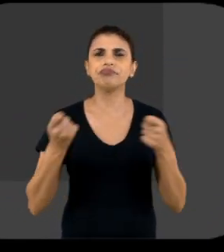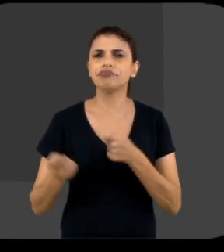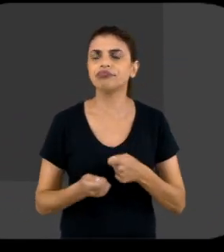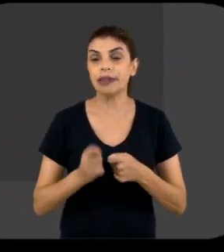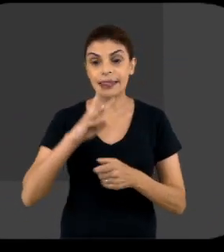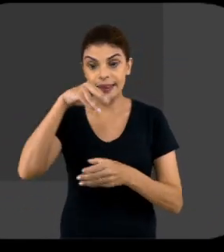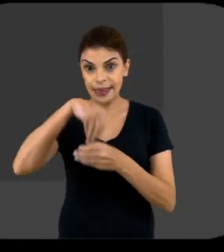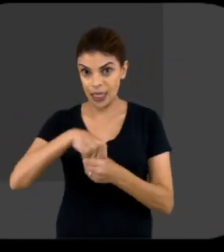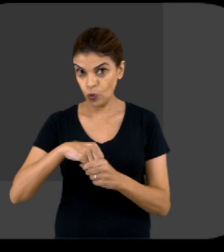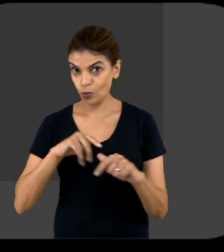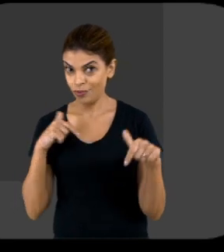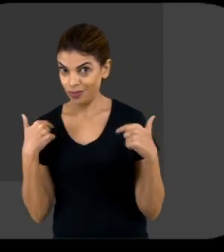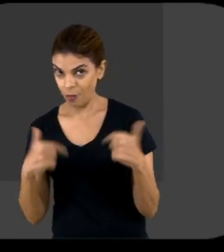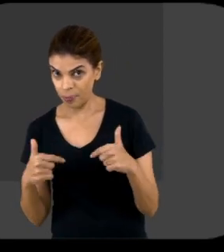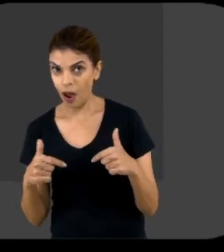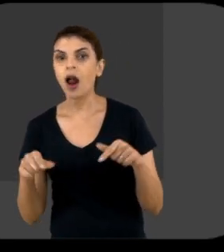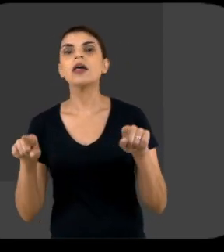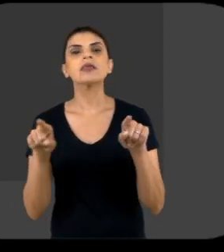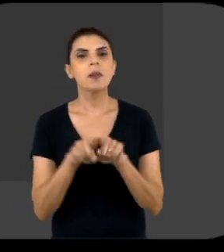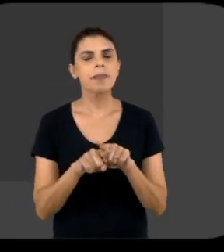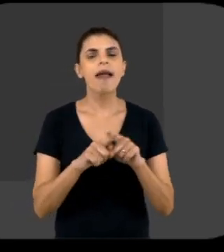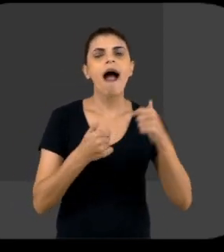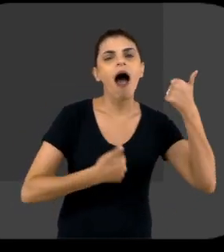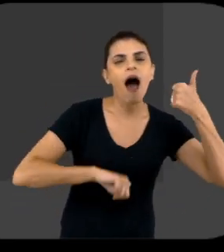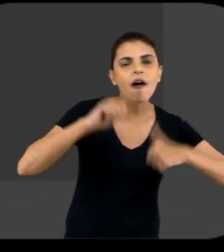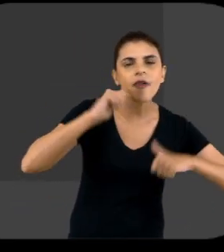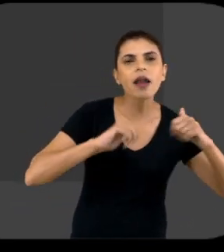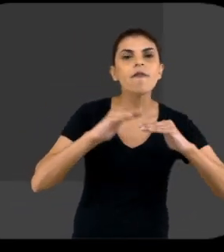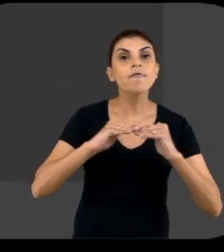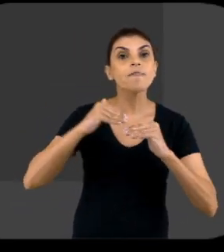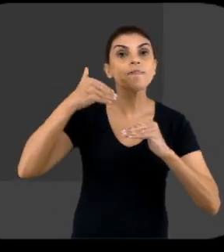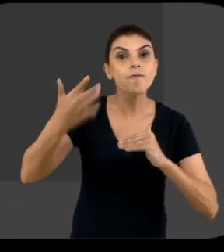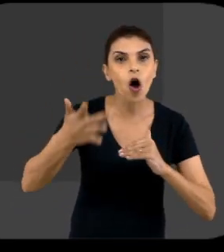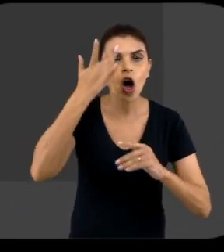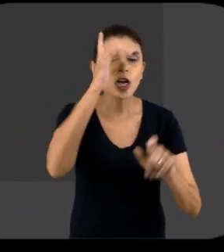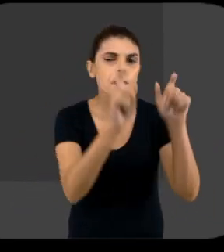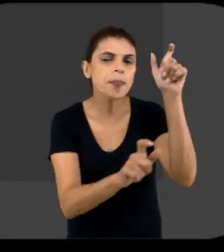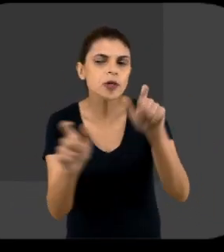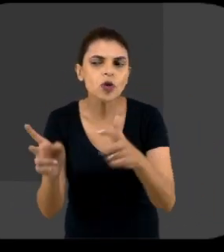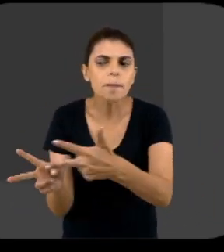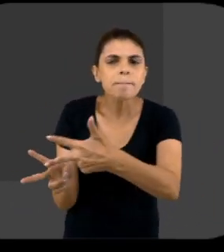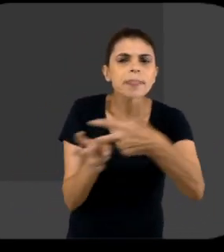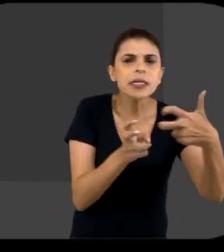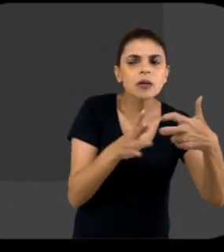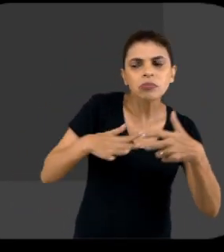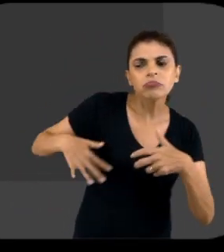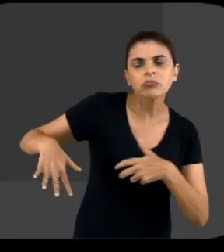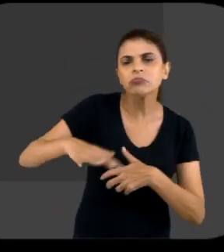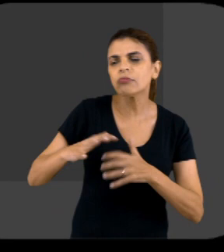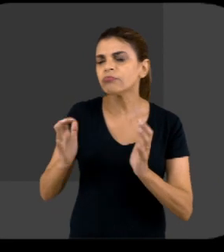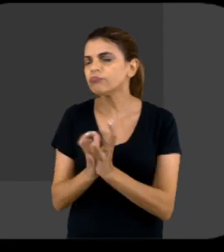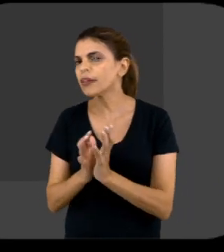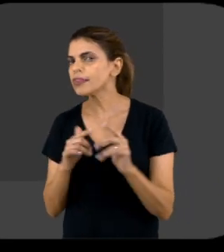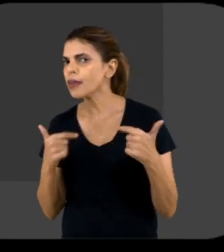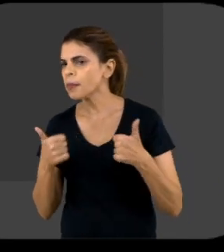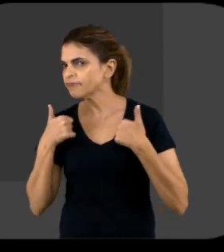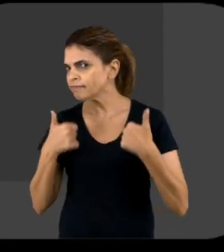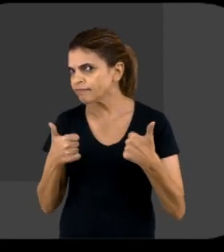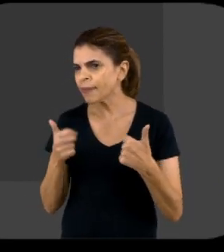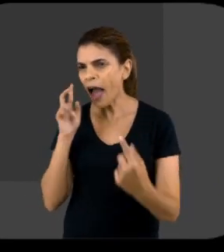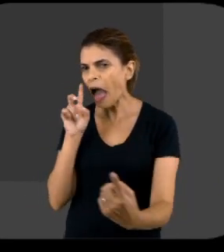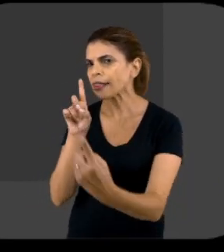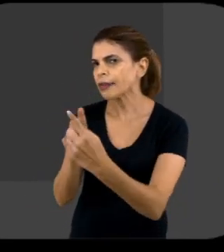constantemente internamente o trabalho, avaliar constantemente também como está sendo a percepção do corpo clínico quanto